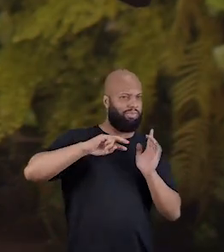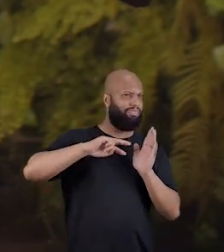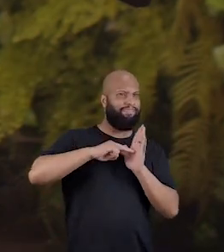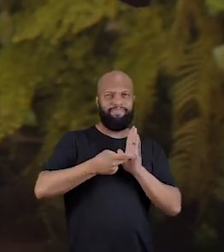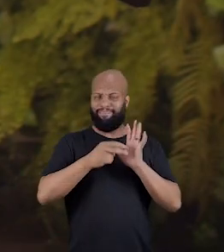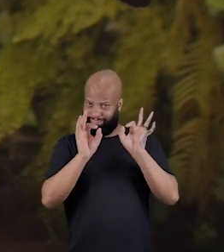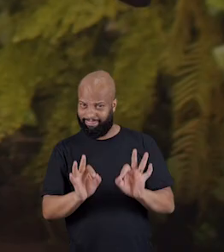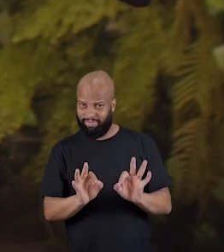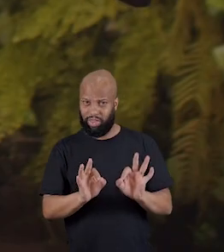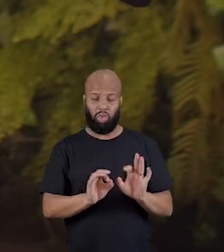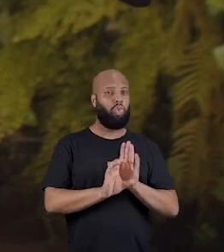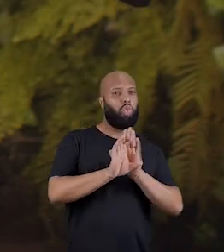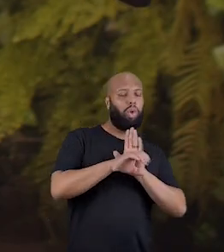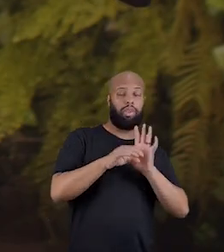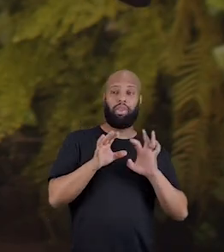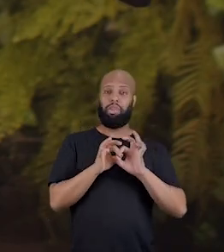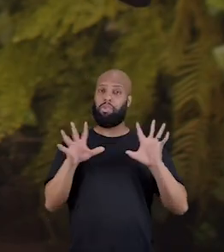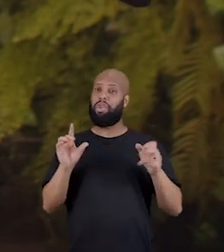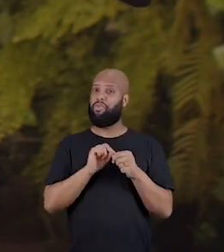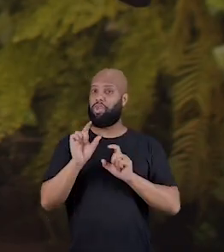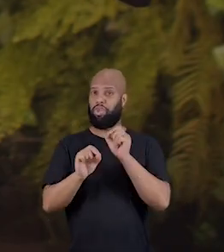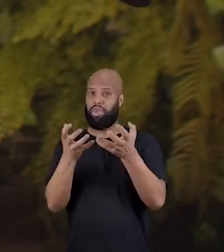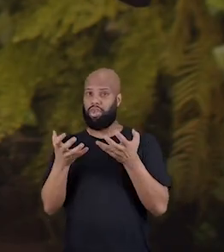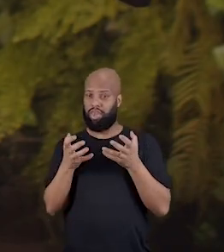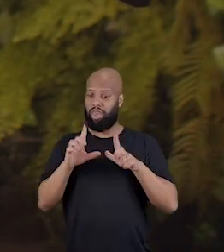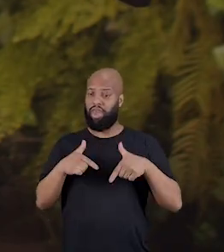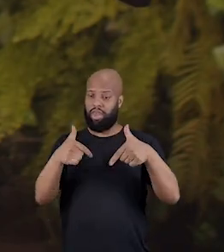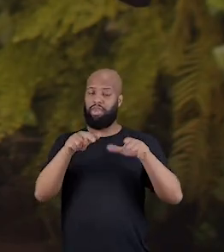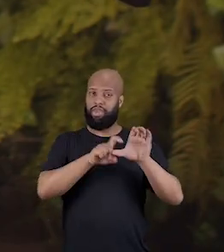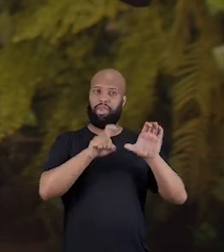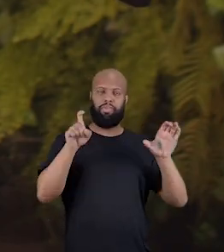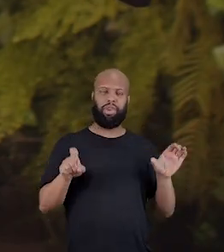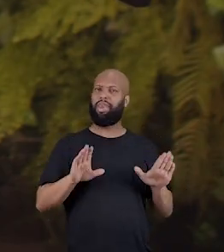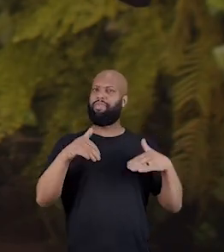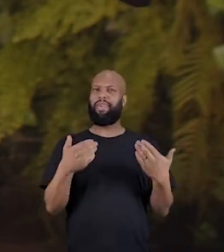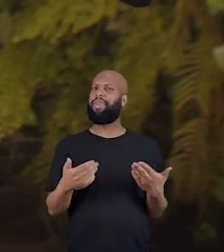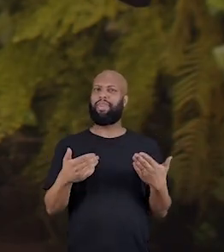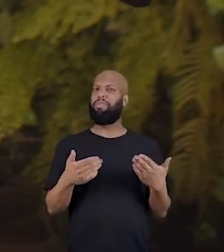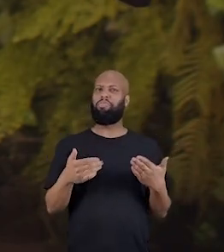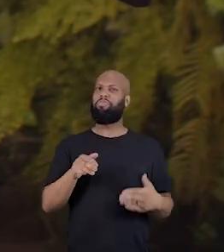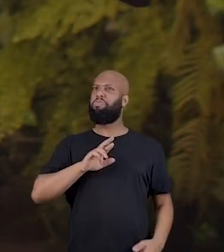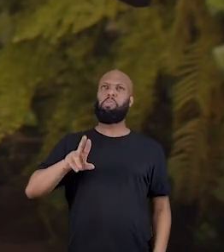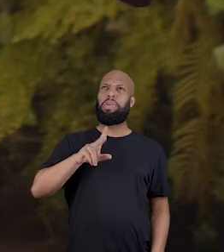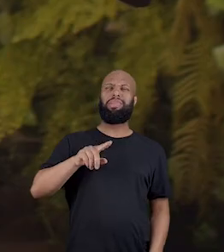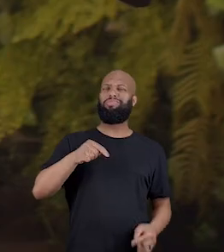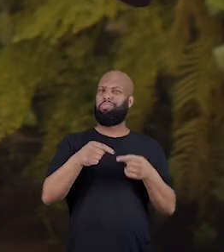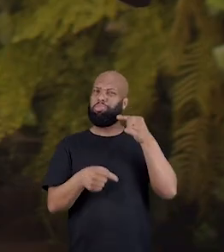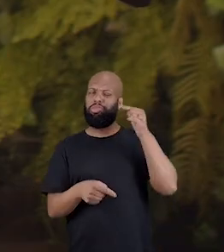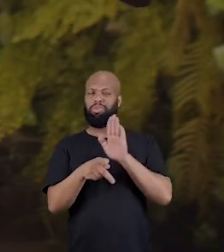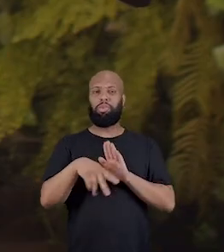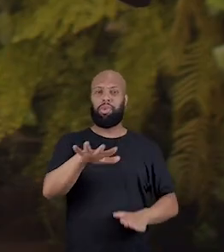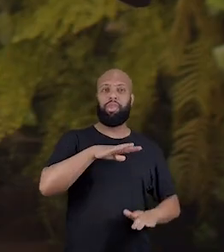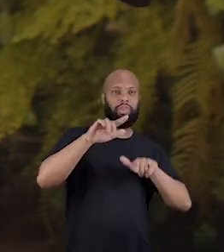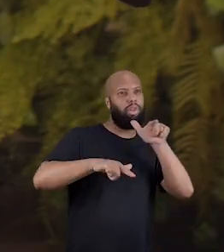faz sentido? As definições de liberdade para fazer o que quiser e agir de forma independente dificilmente são aplicadas no ambiente